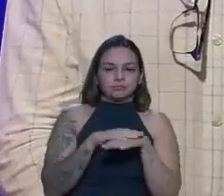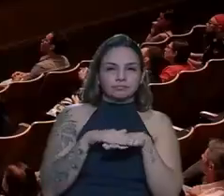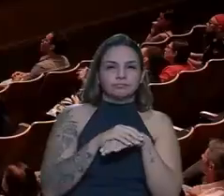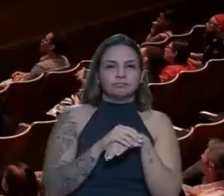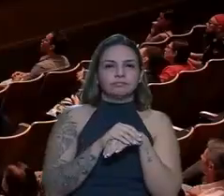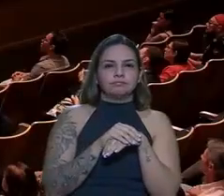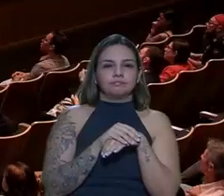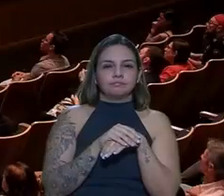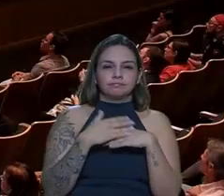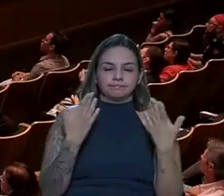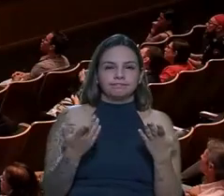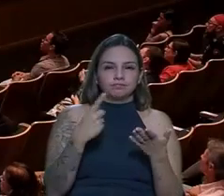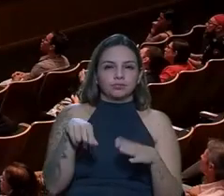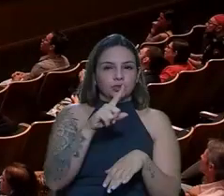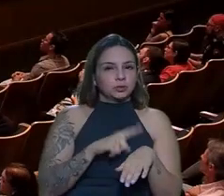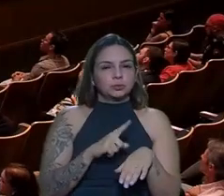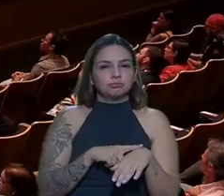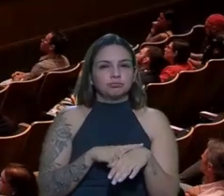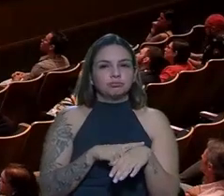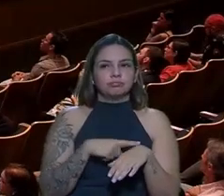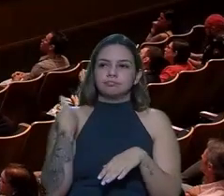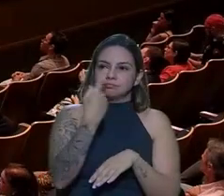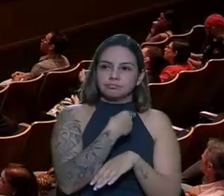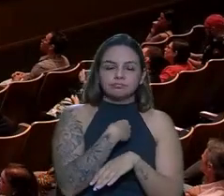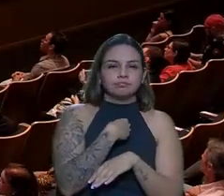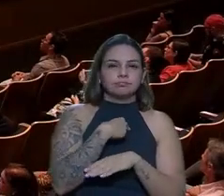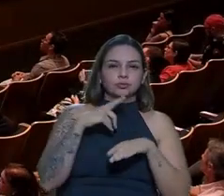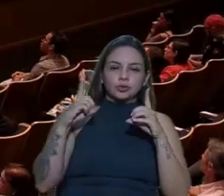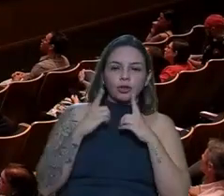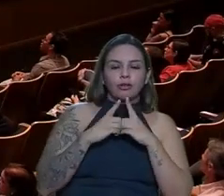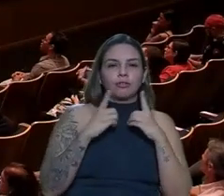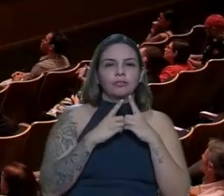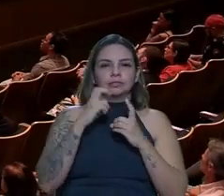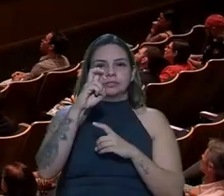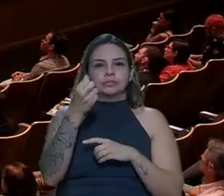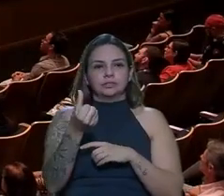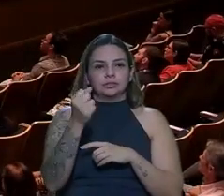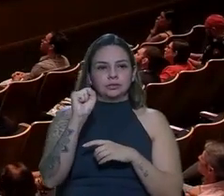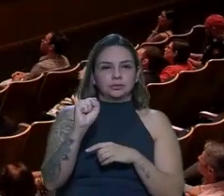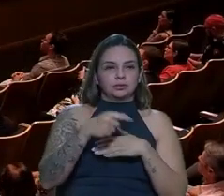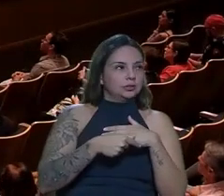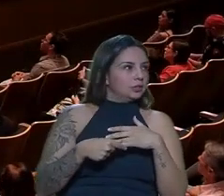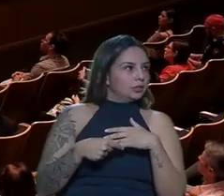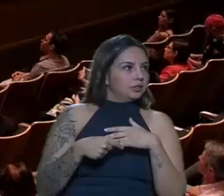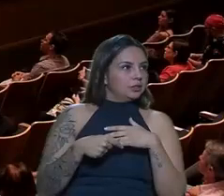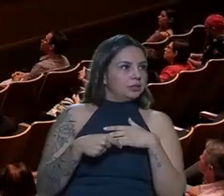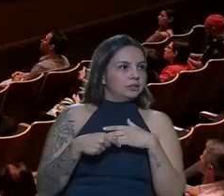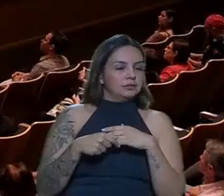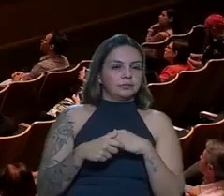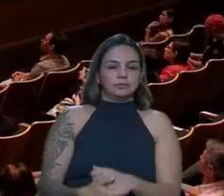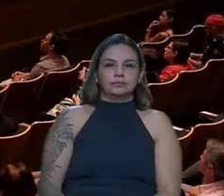no canto, e, nesse momento, a gente dialogava com 5, 6, 8 autores de Araxá, e